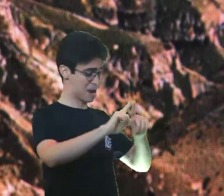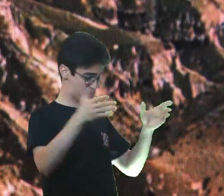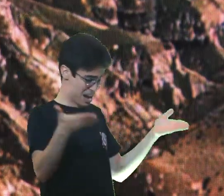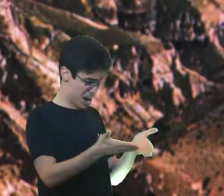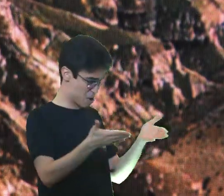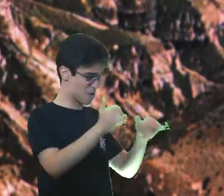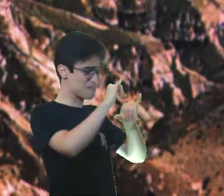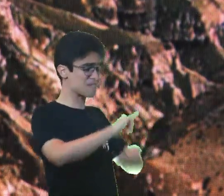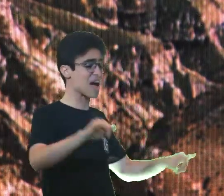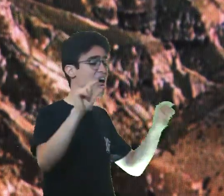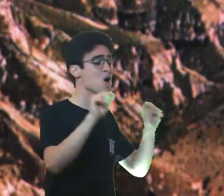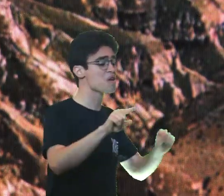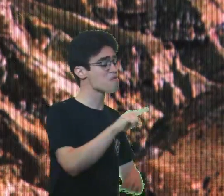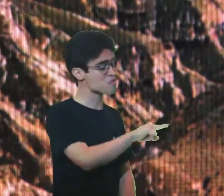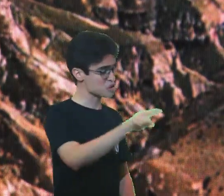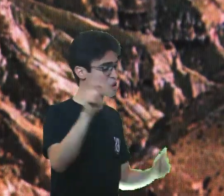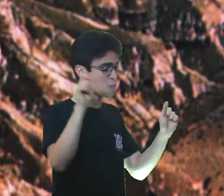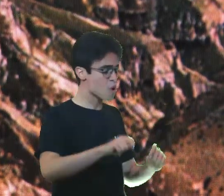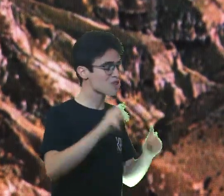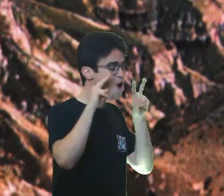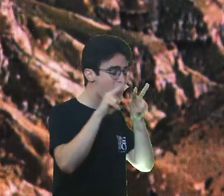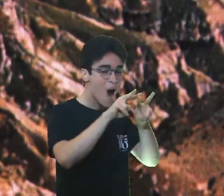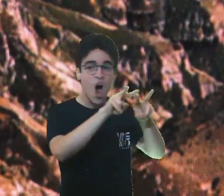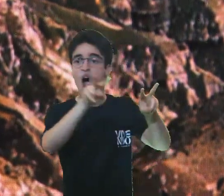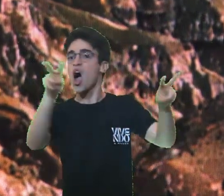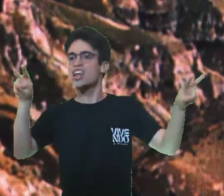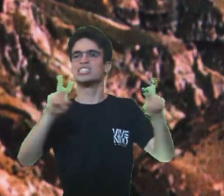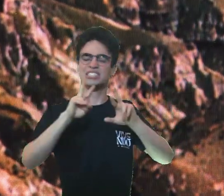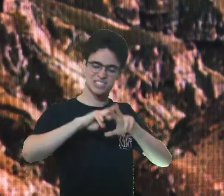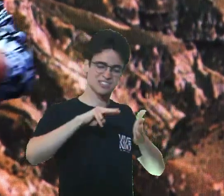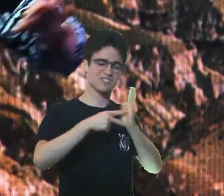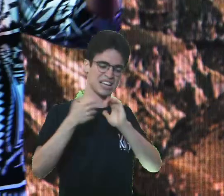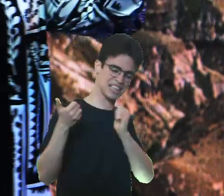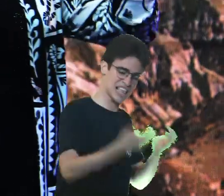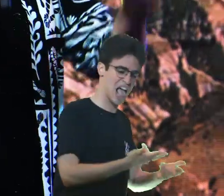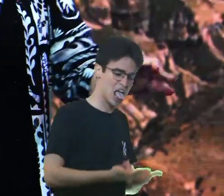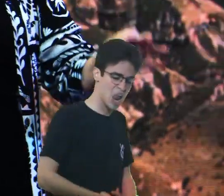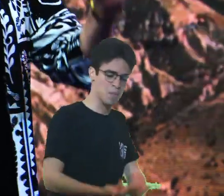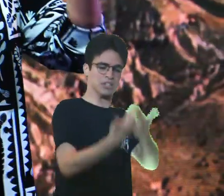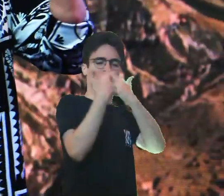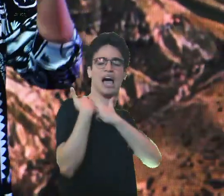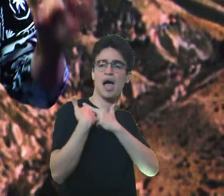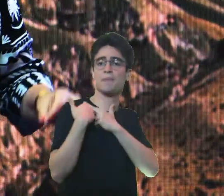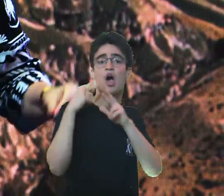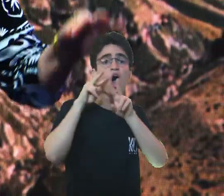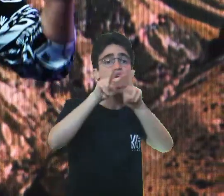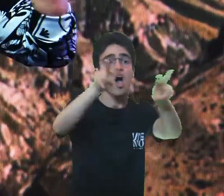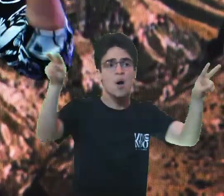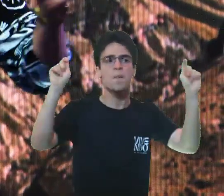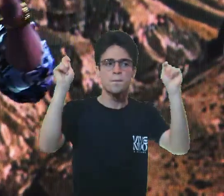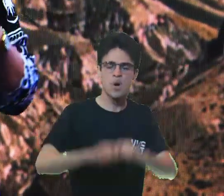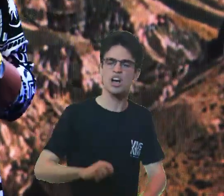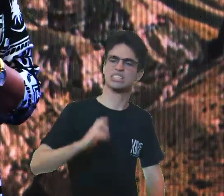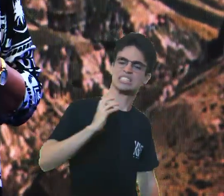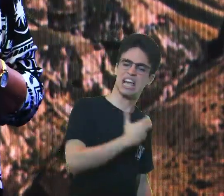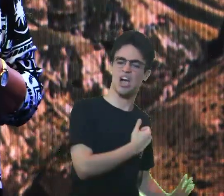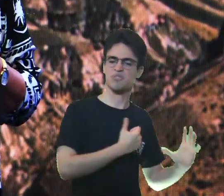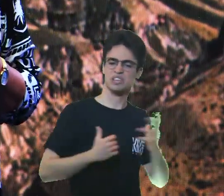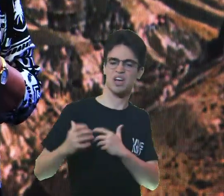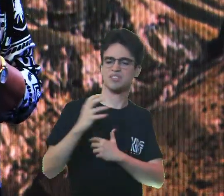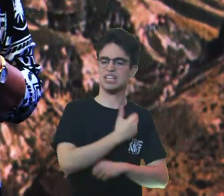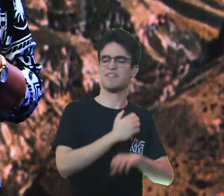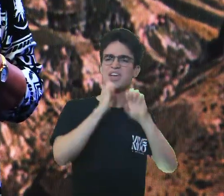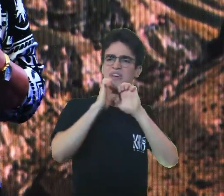vos digo: erguei os olhos e vede, os campos já estão brancos para a